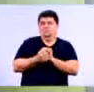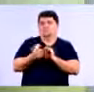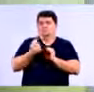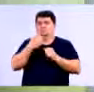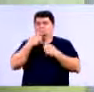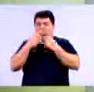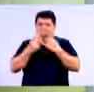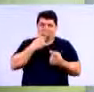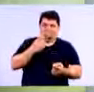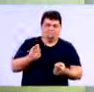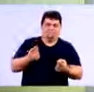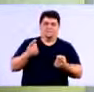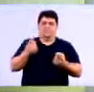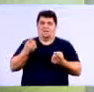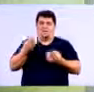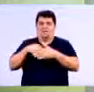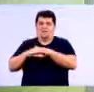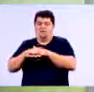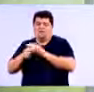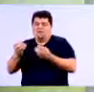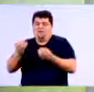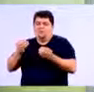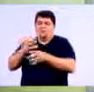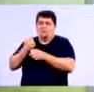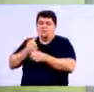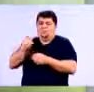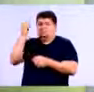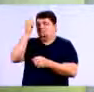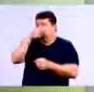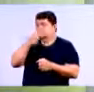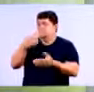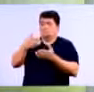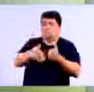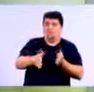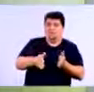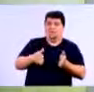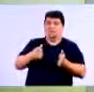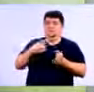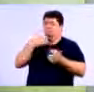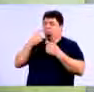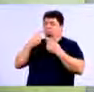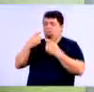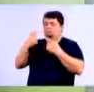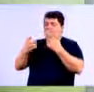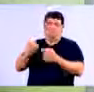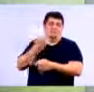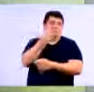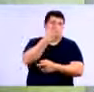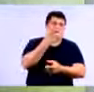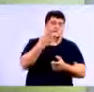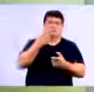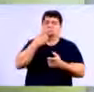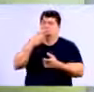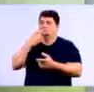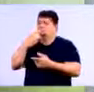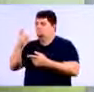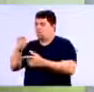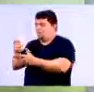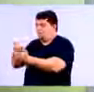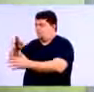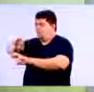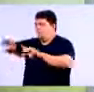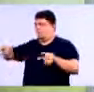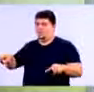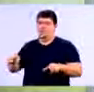tempo, e aí você não sabe como essa economia vai ficar, e aí você renuncia a uma viagem, você renuncia a um calçado, você renuncia